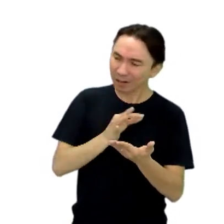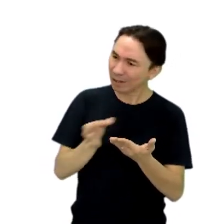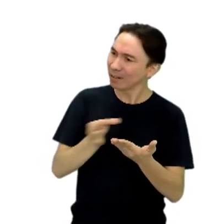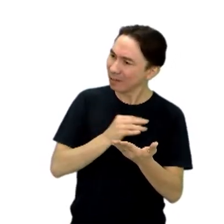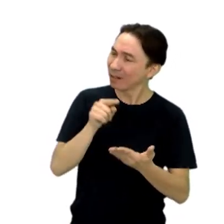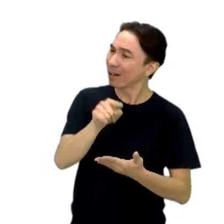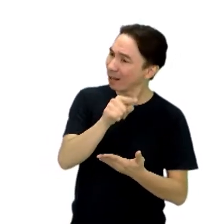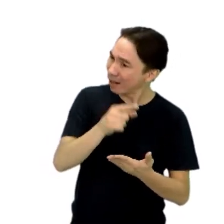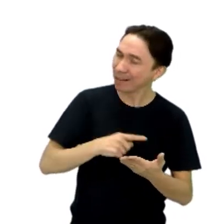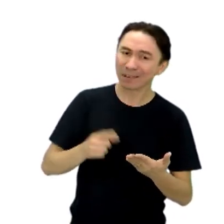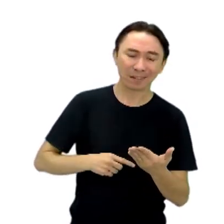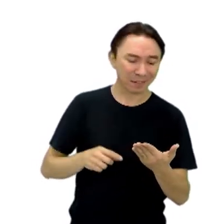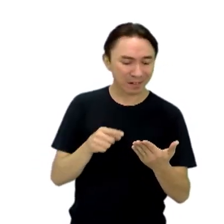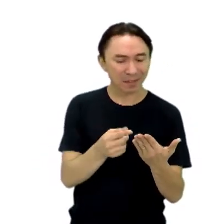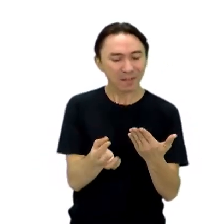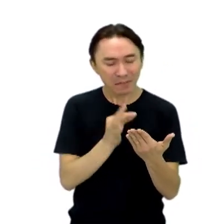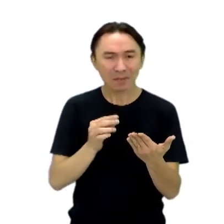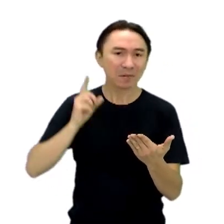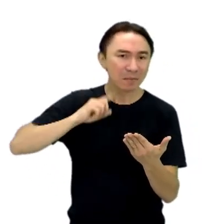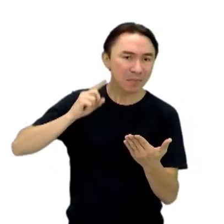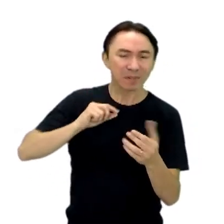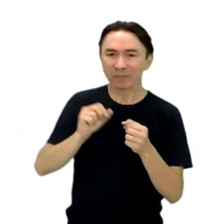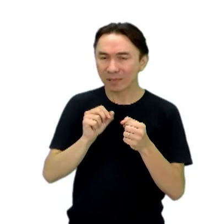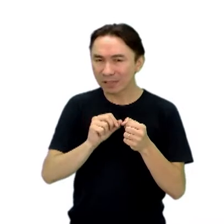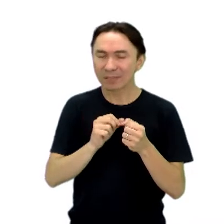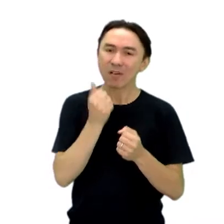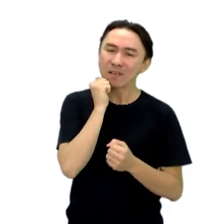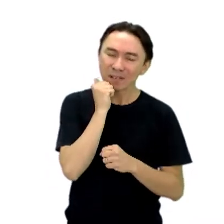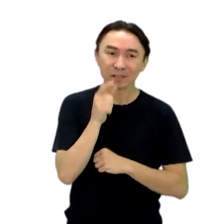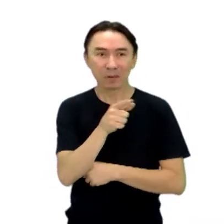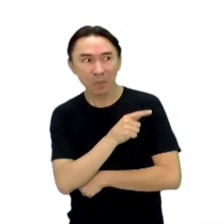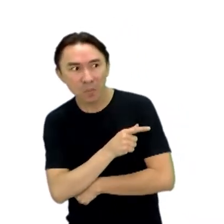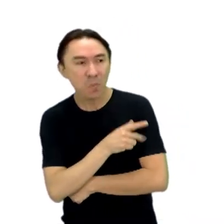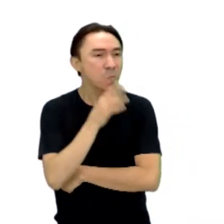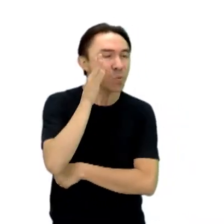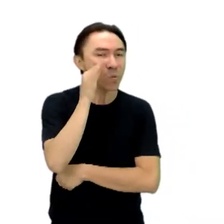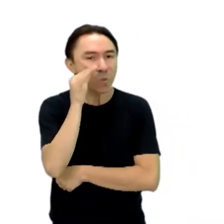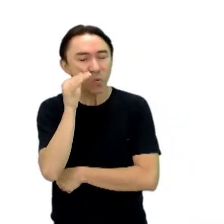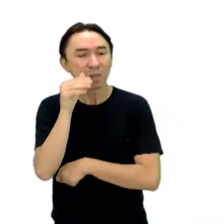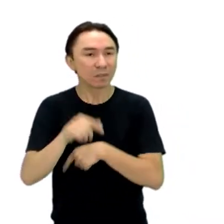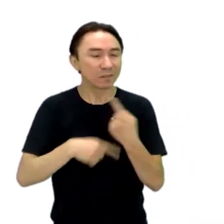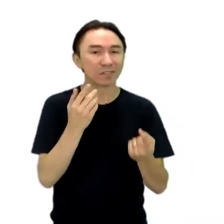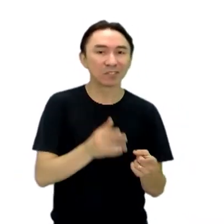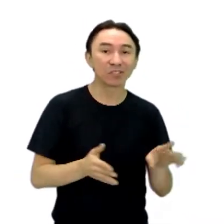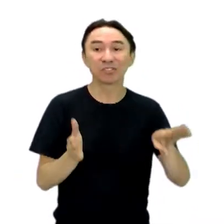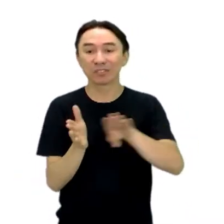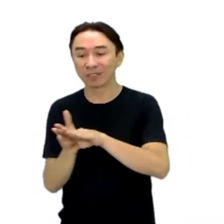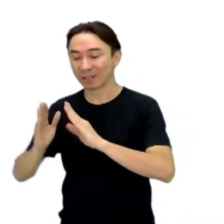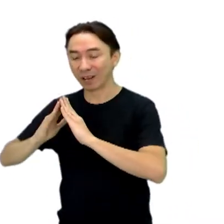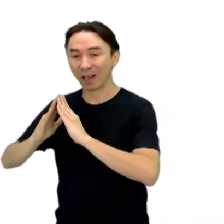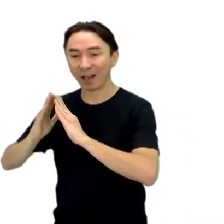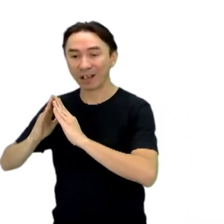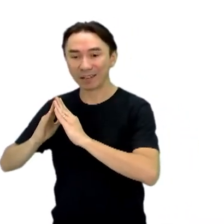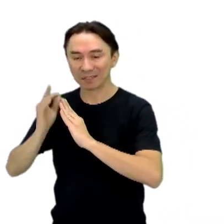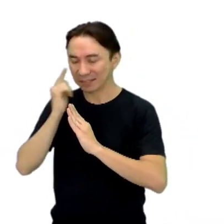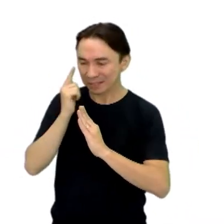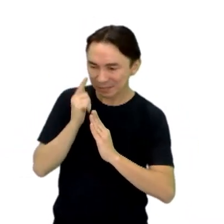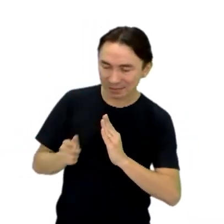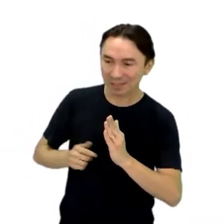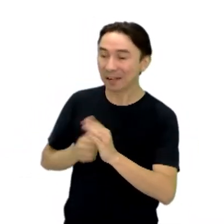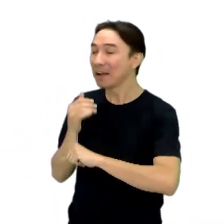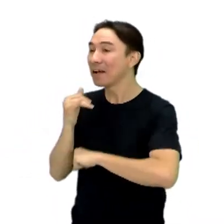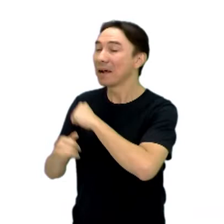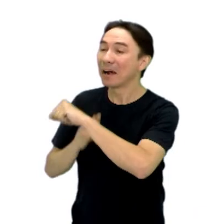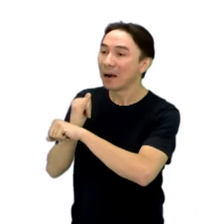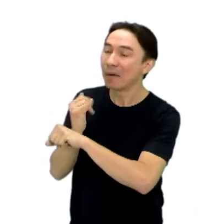Faz Ciência. Aí você já fica curioso. Assim que você chega em casa, o que você faz? Você acessa a revista online